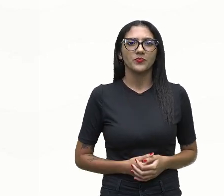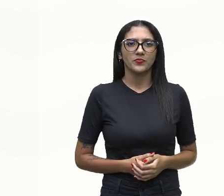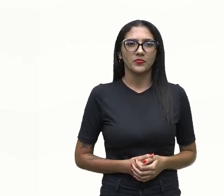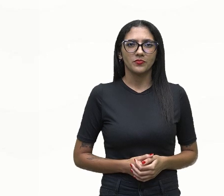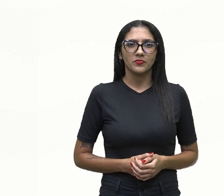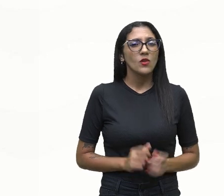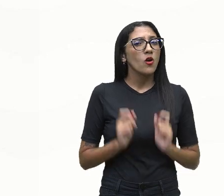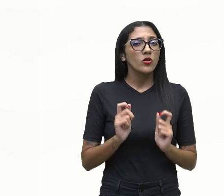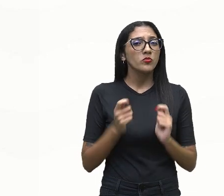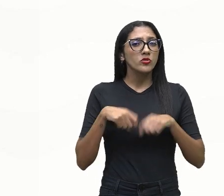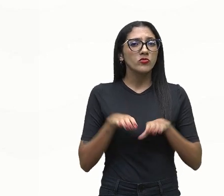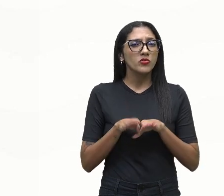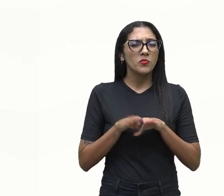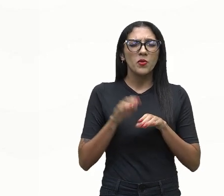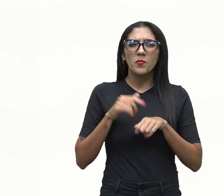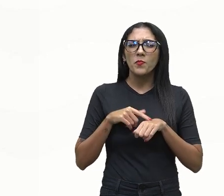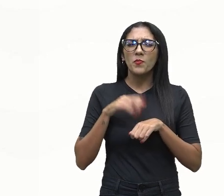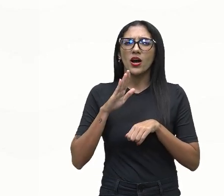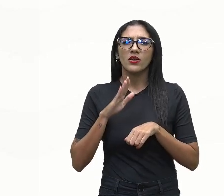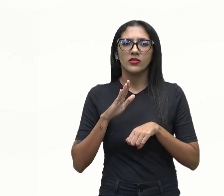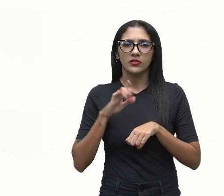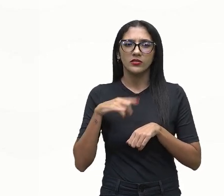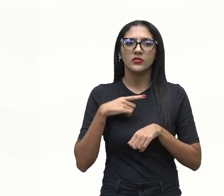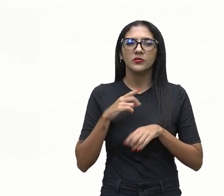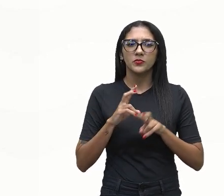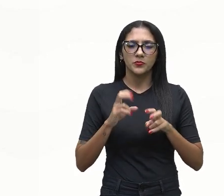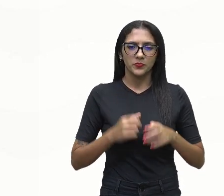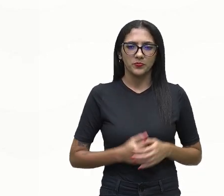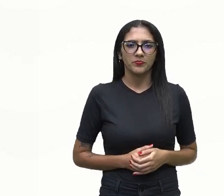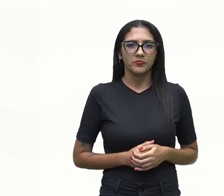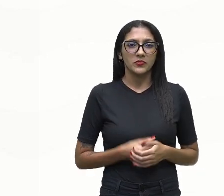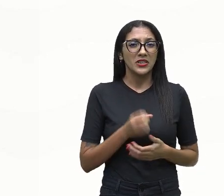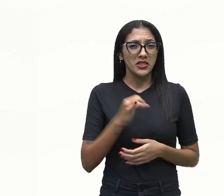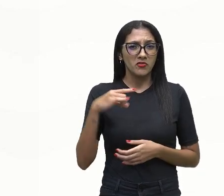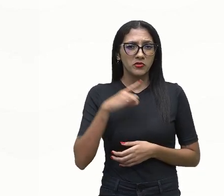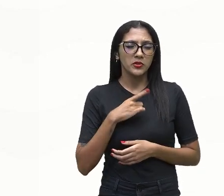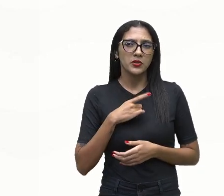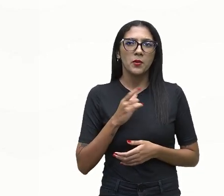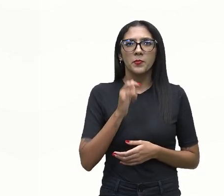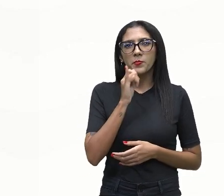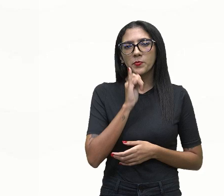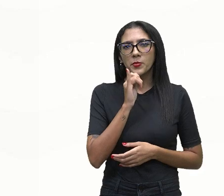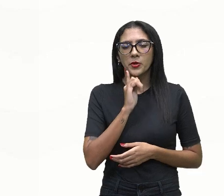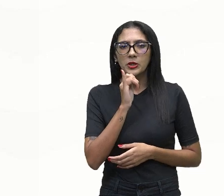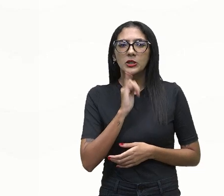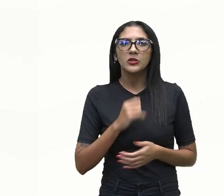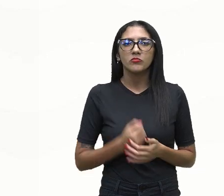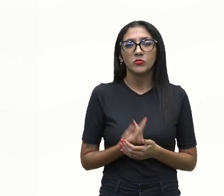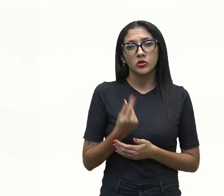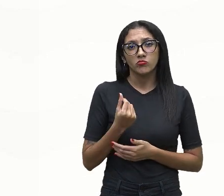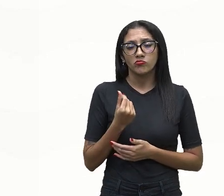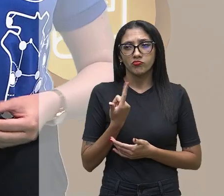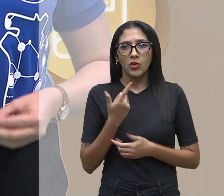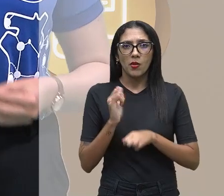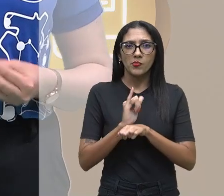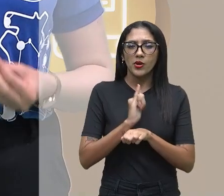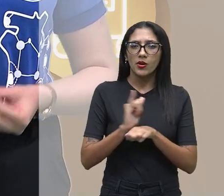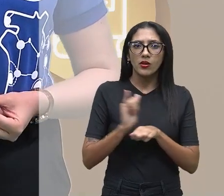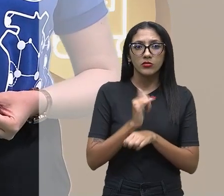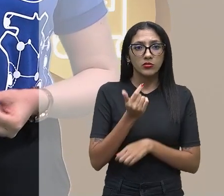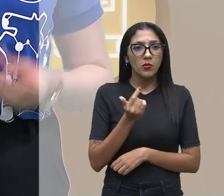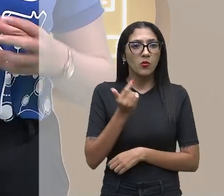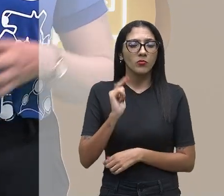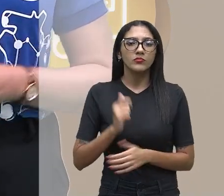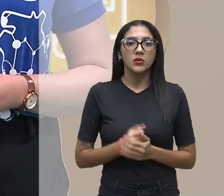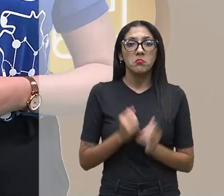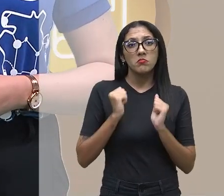ter mais, então? Caso aí você tenha outras fontes, que a gente chama de fontes alternativas, a gente